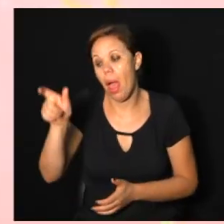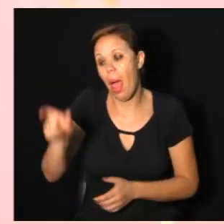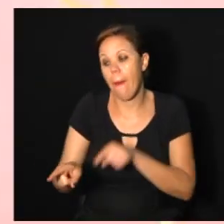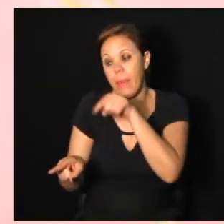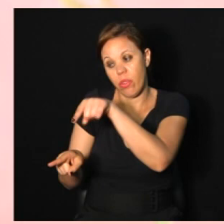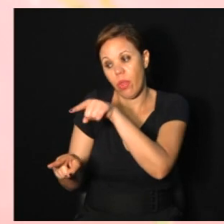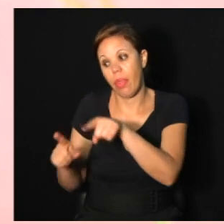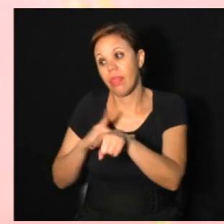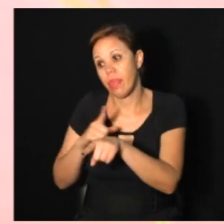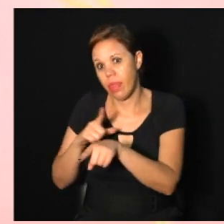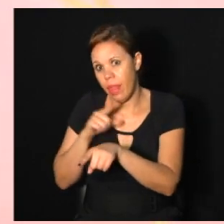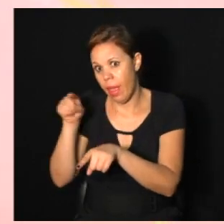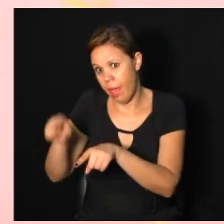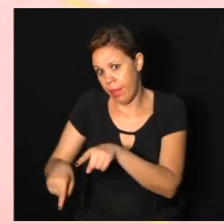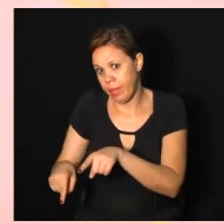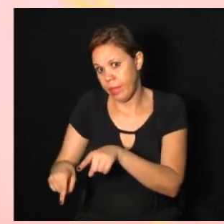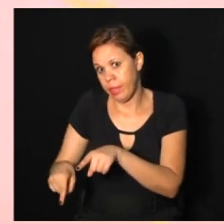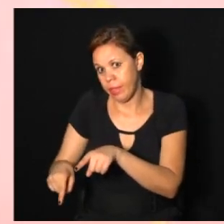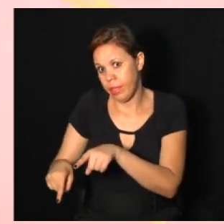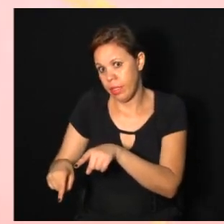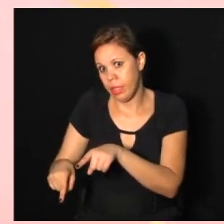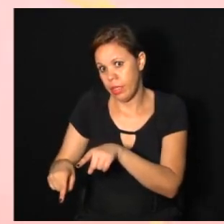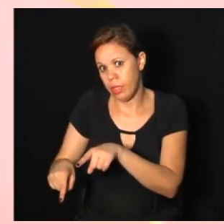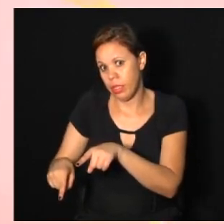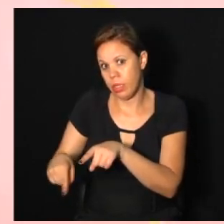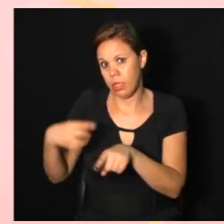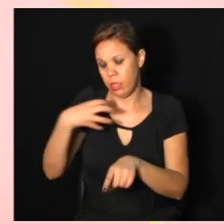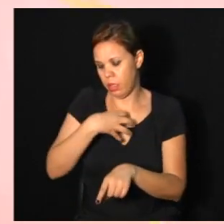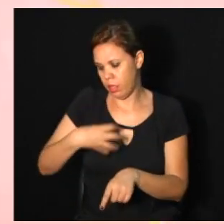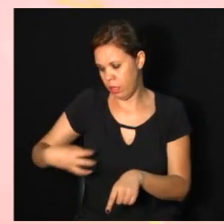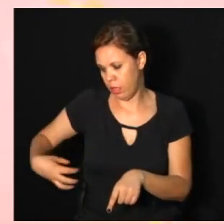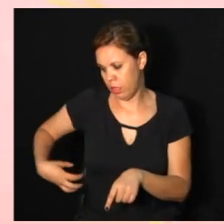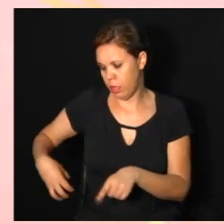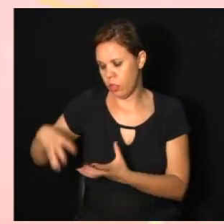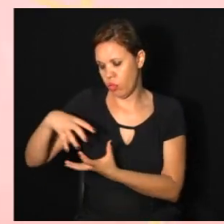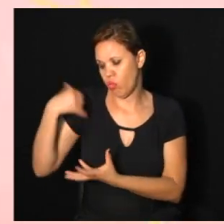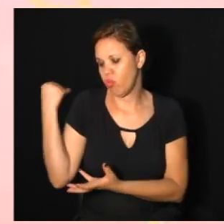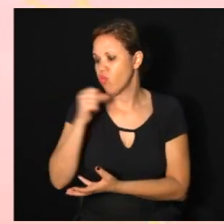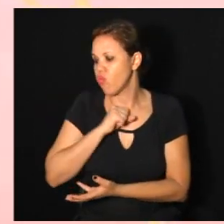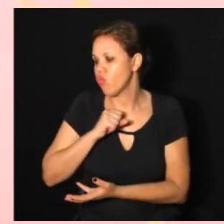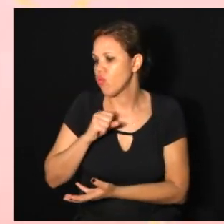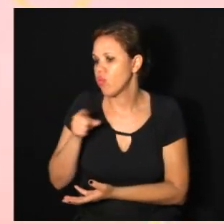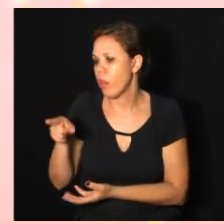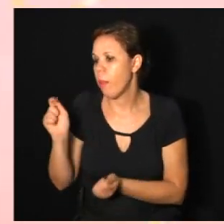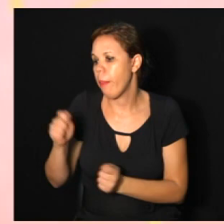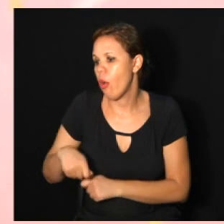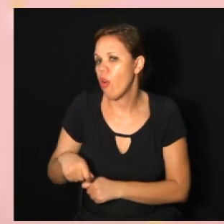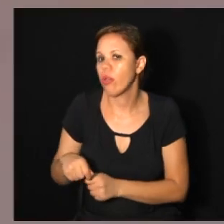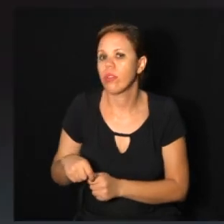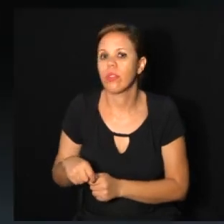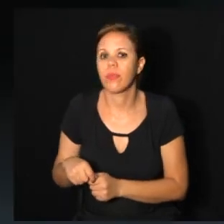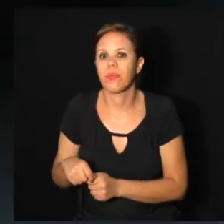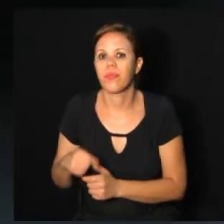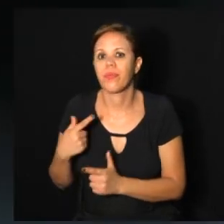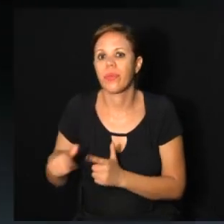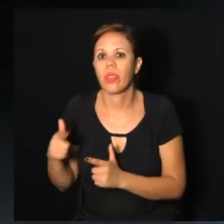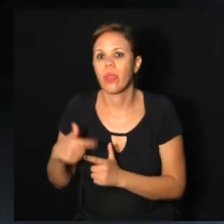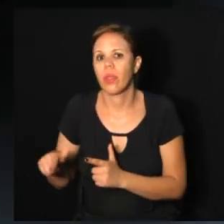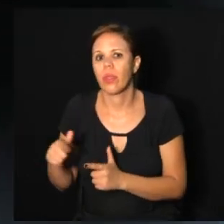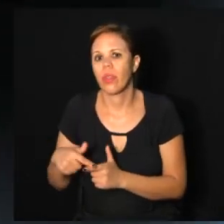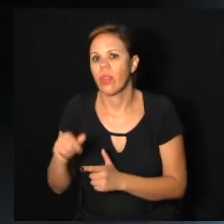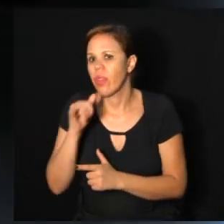o herpes zoster nessa região, já é mais idosa, ela pode ficar com um problema que a gente